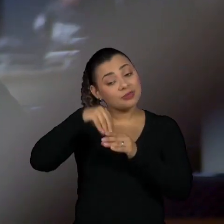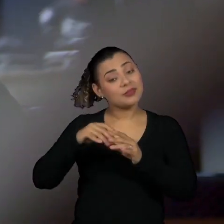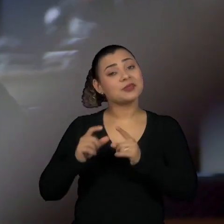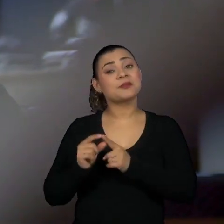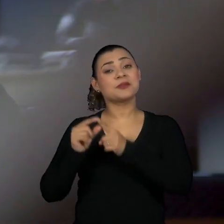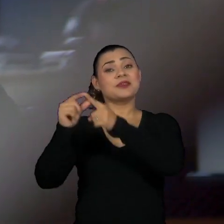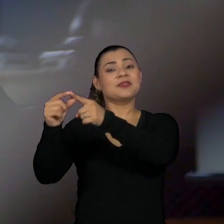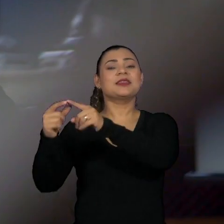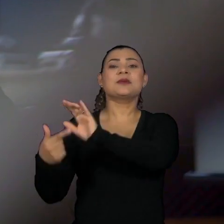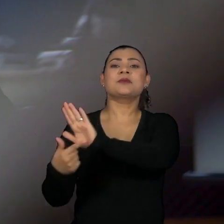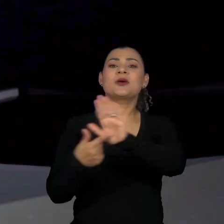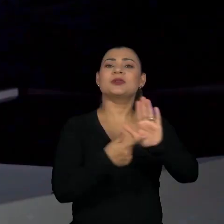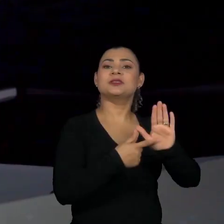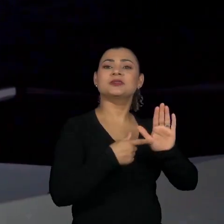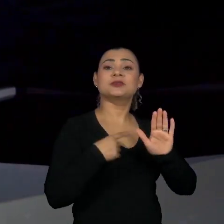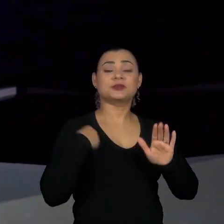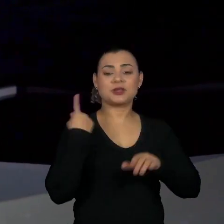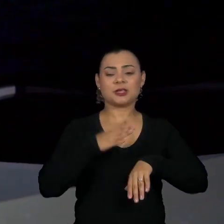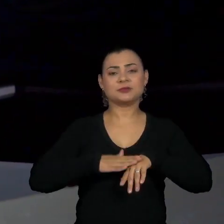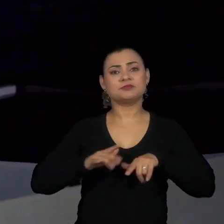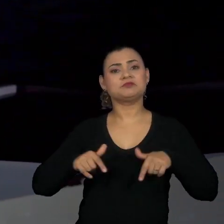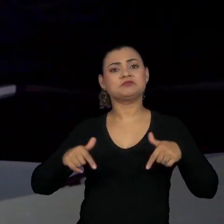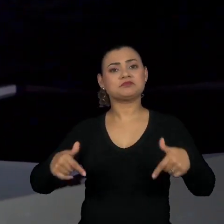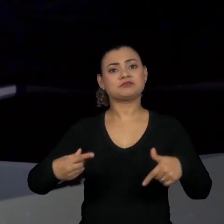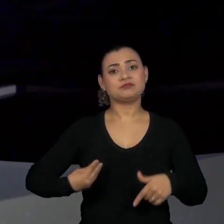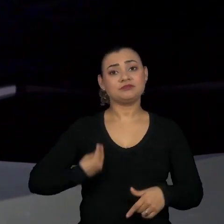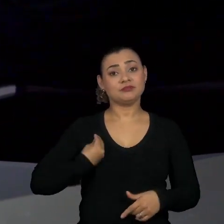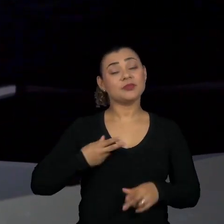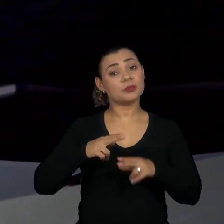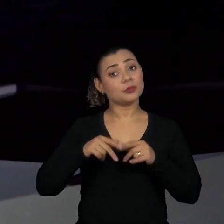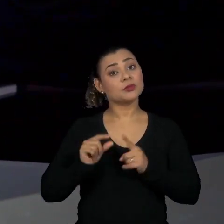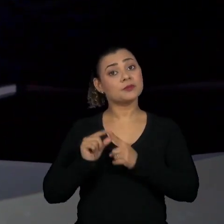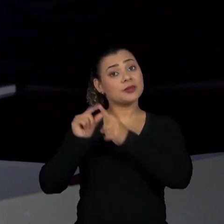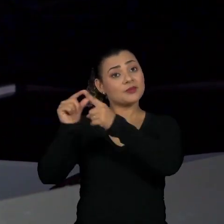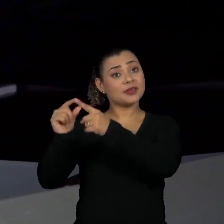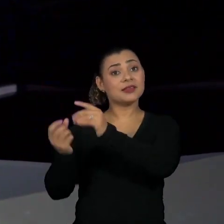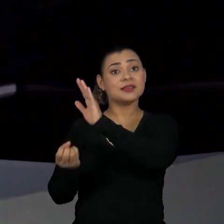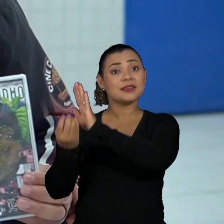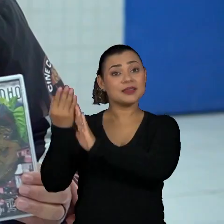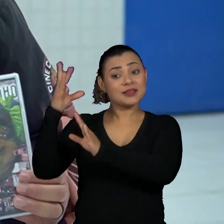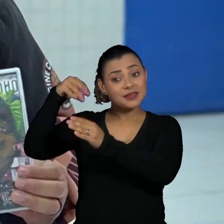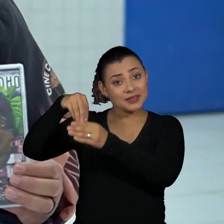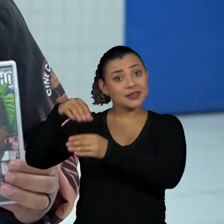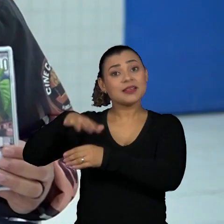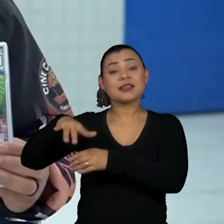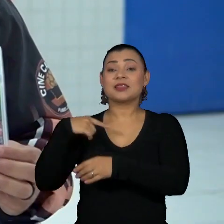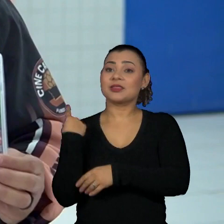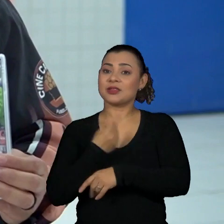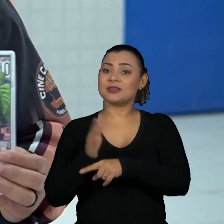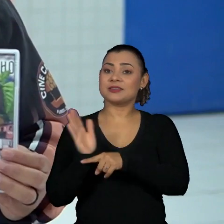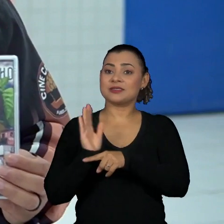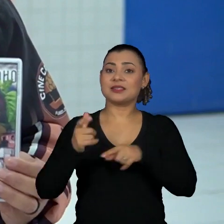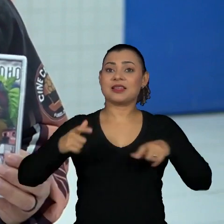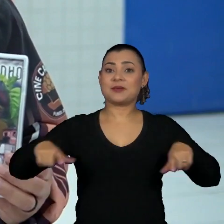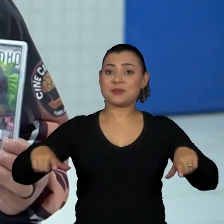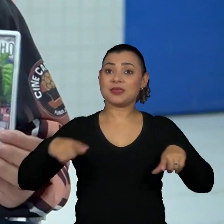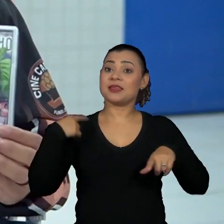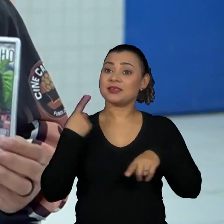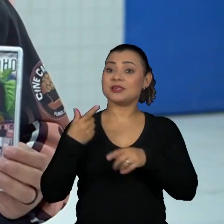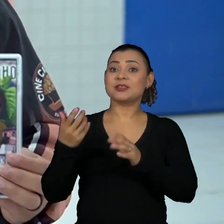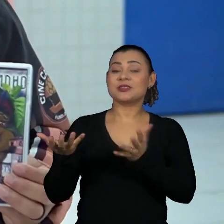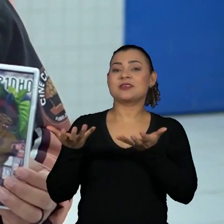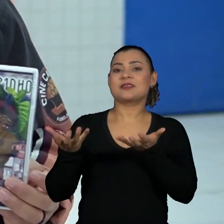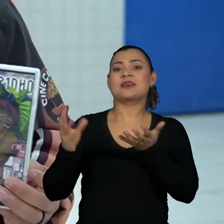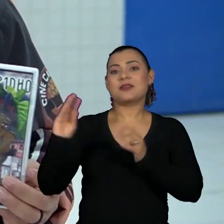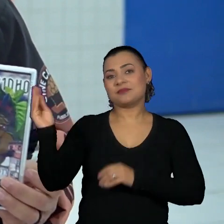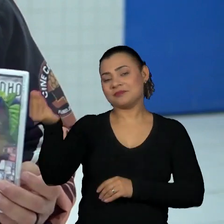periferias os seus criadores. Falando um pouco das produções periféricas, a gente do Cine Campinho, né, resolveu eternizar, deixar